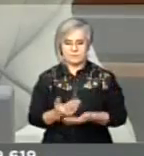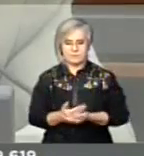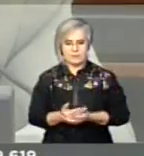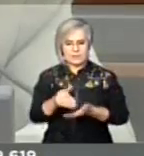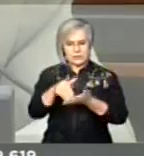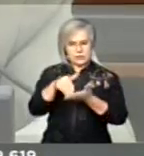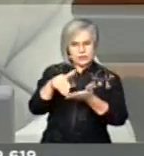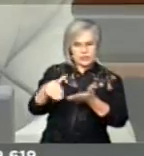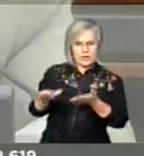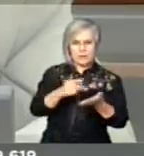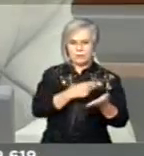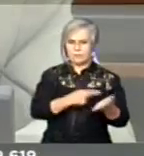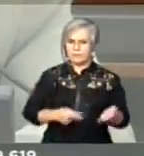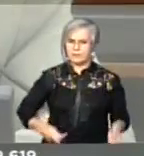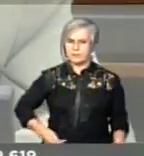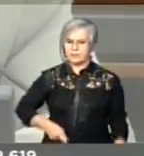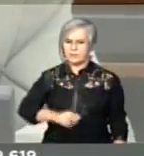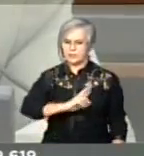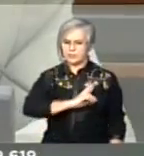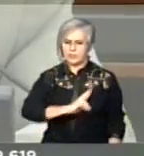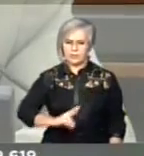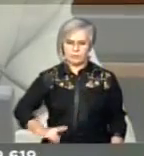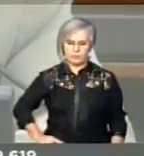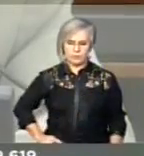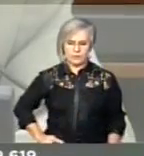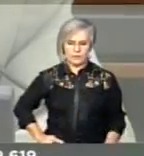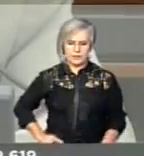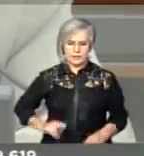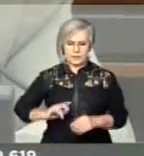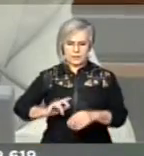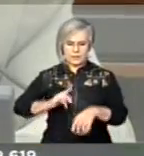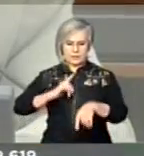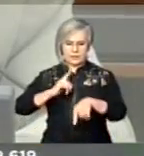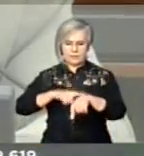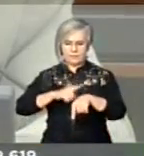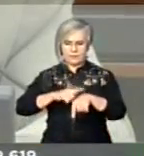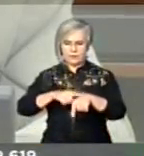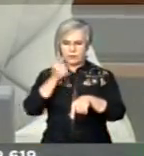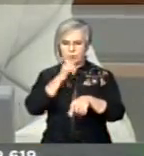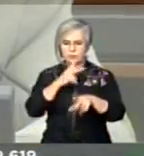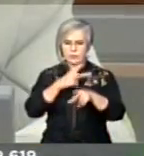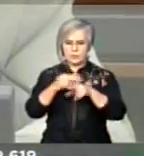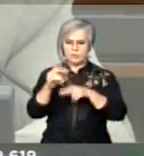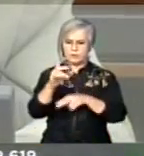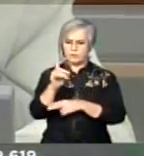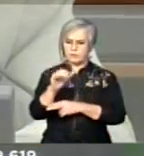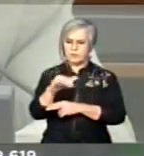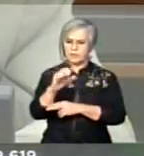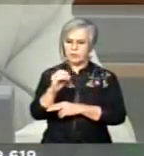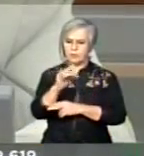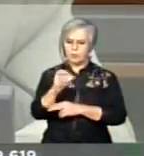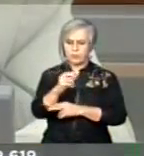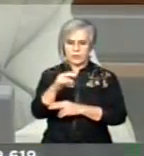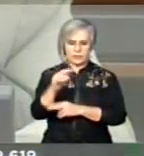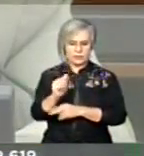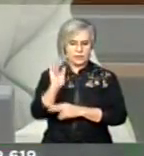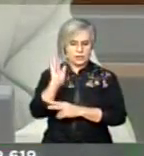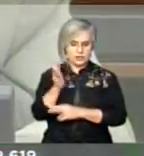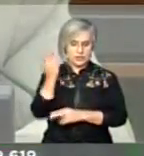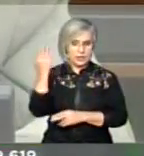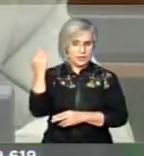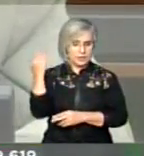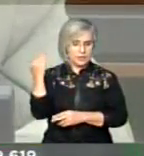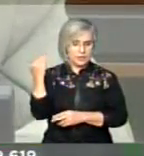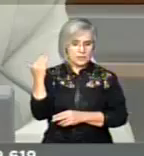Destituir um presidente da República, depois que conquistamos a democracia, ainda que limitada, que temos no Brasil, e